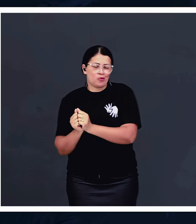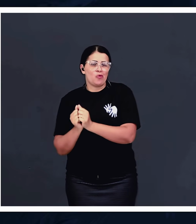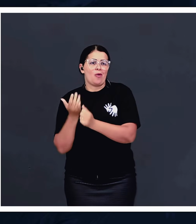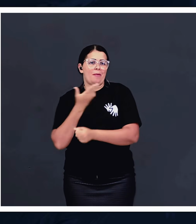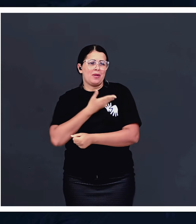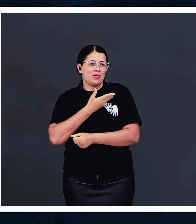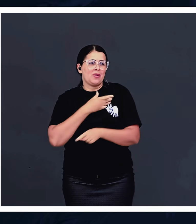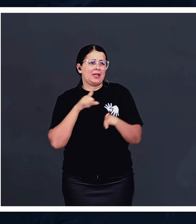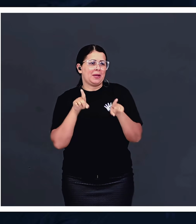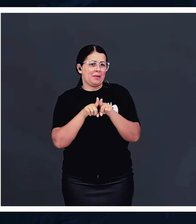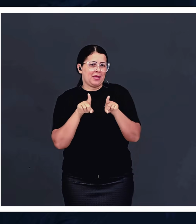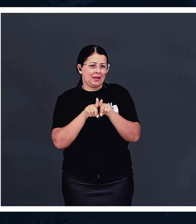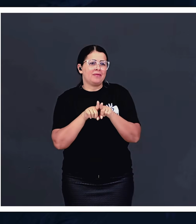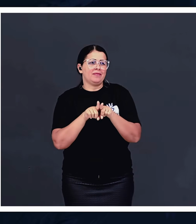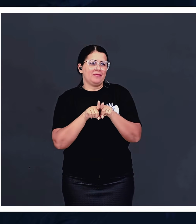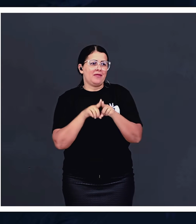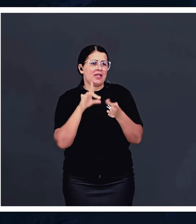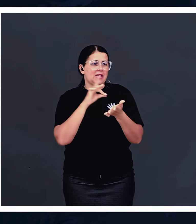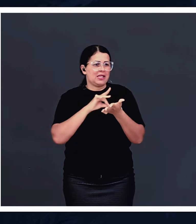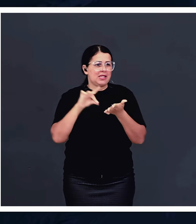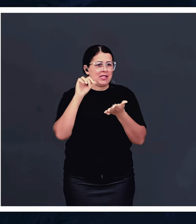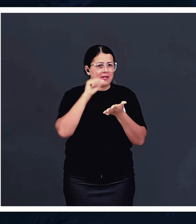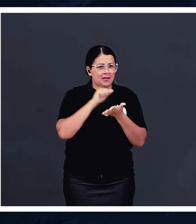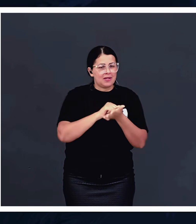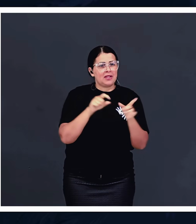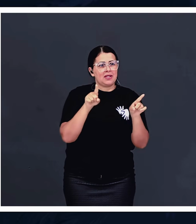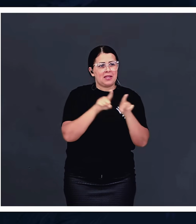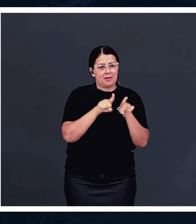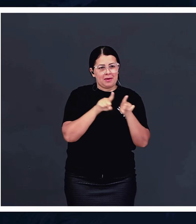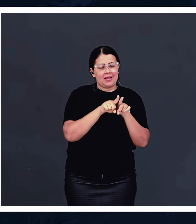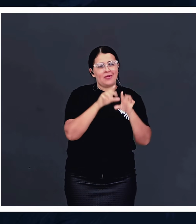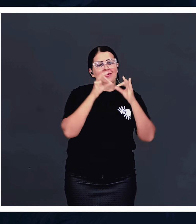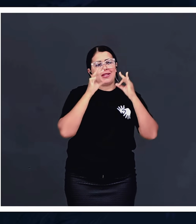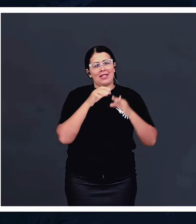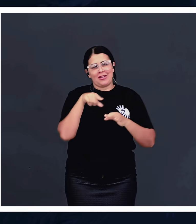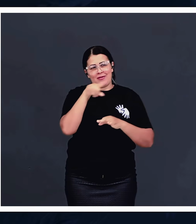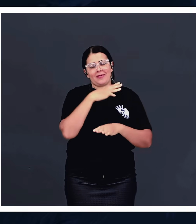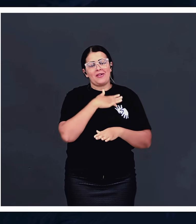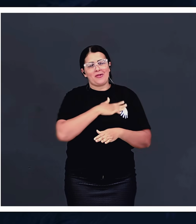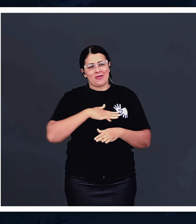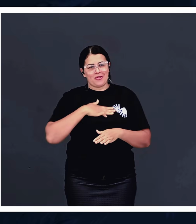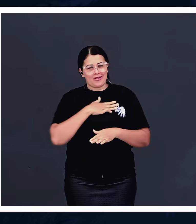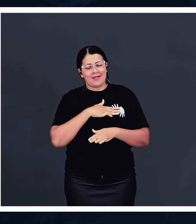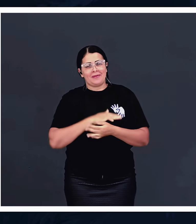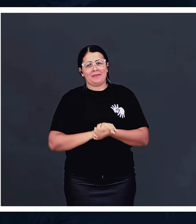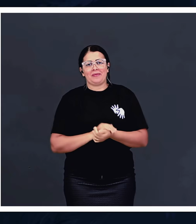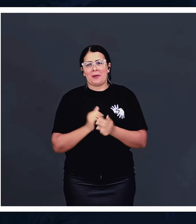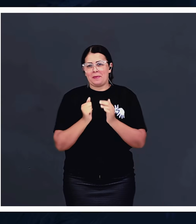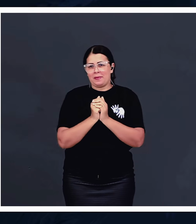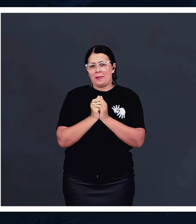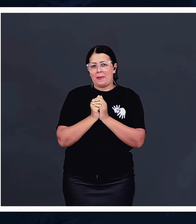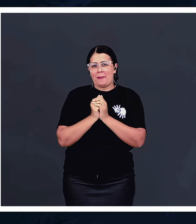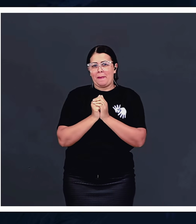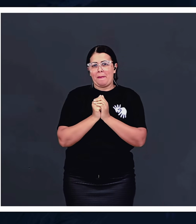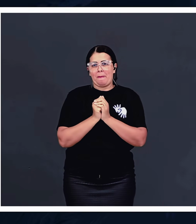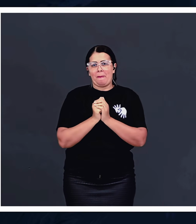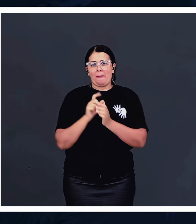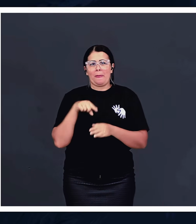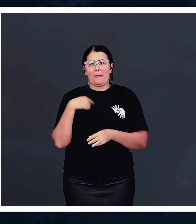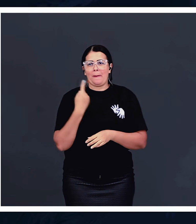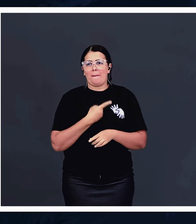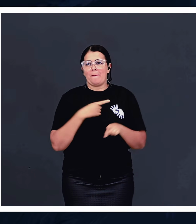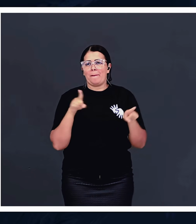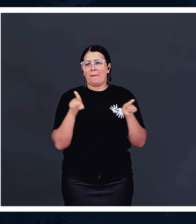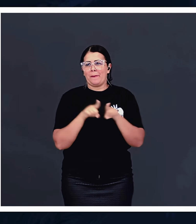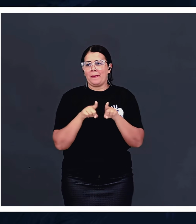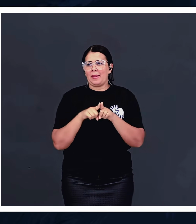uma amiga, passe, faça a inscrição no aplicativo, tenho certeza que você vai gostar muito. Amém? Nós também estamos